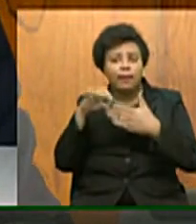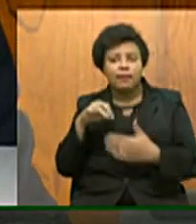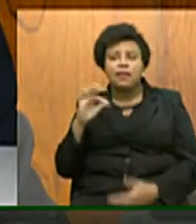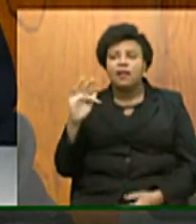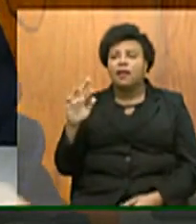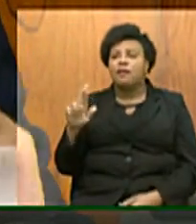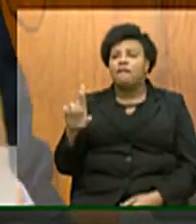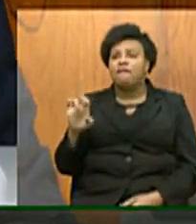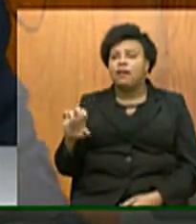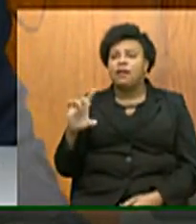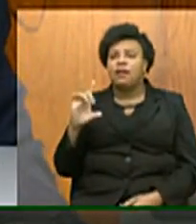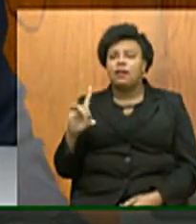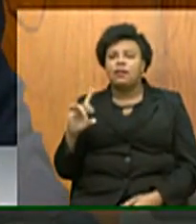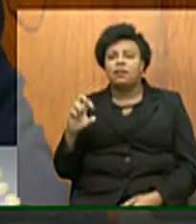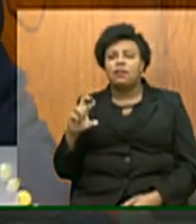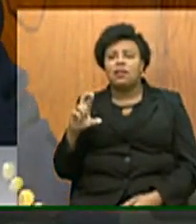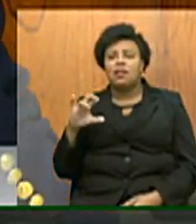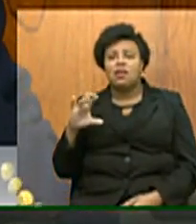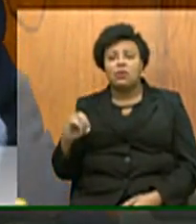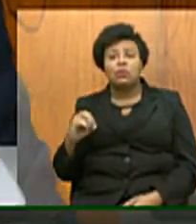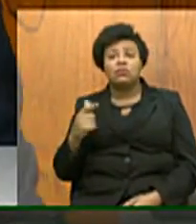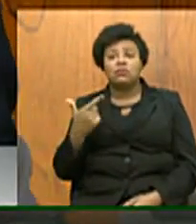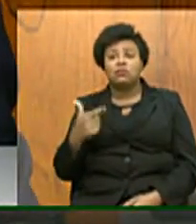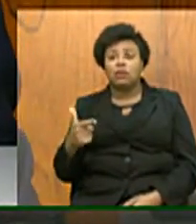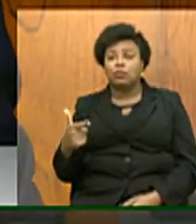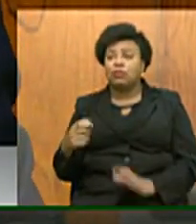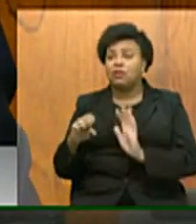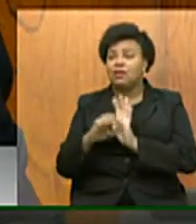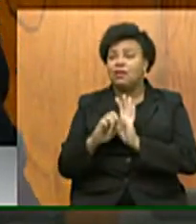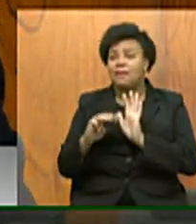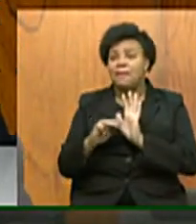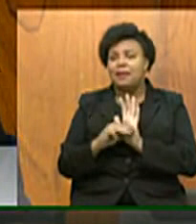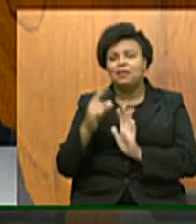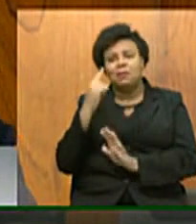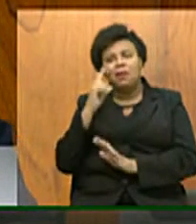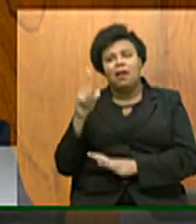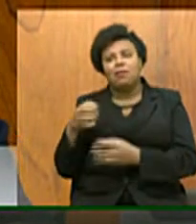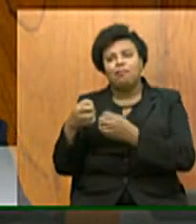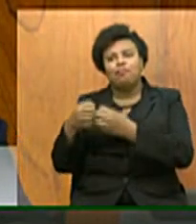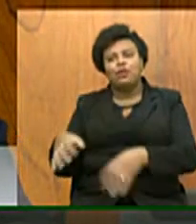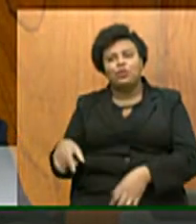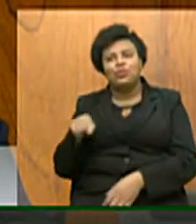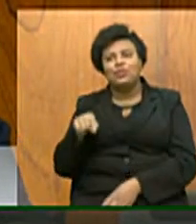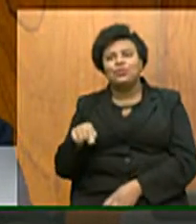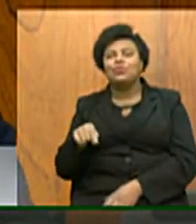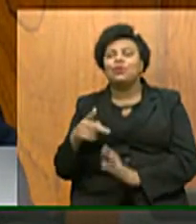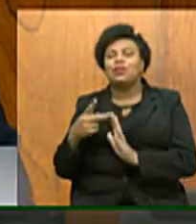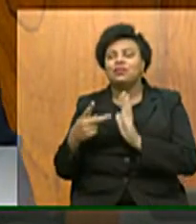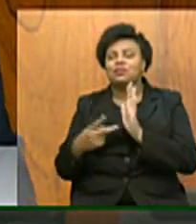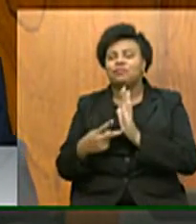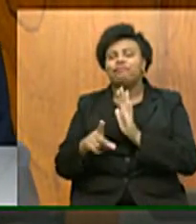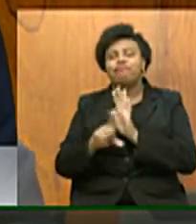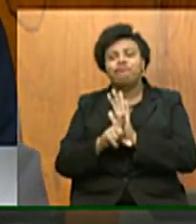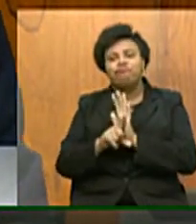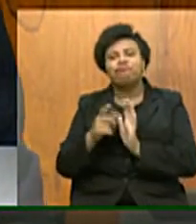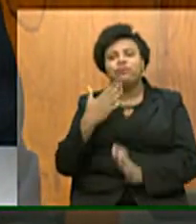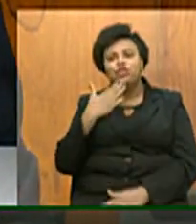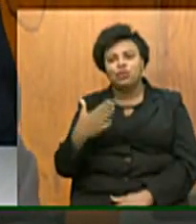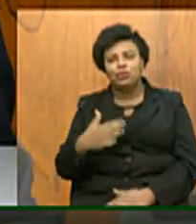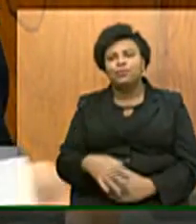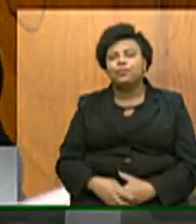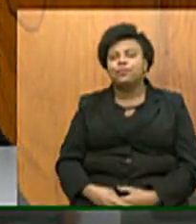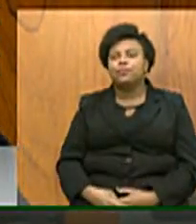Frederico Antunes, e ante a ausência de emendas, considero prejudicado o requerimento de